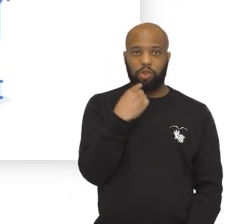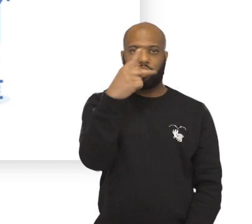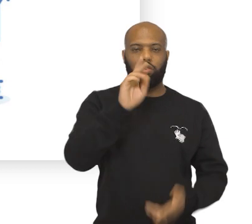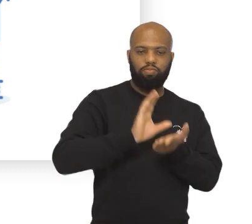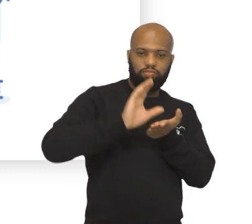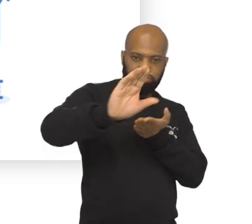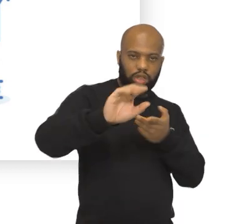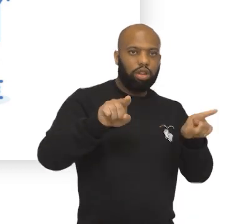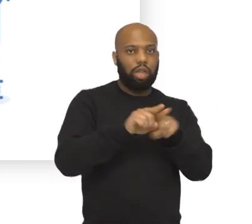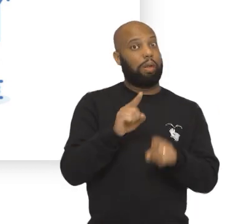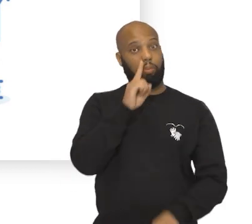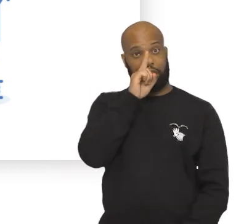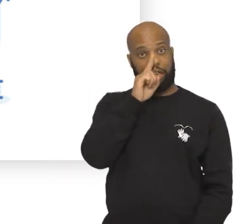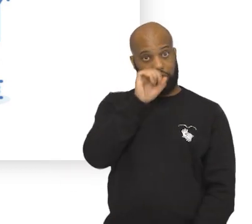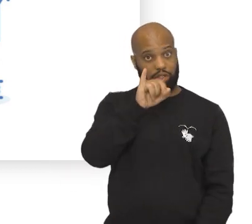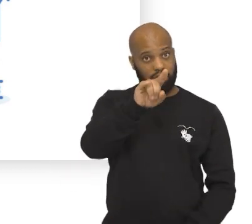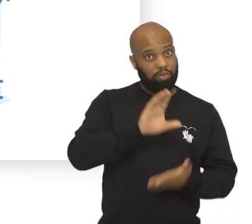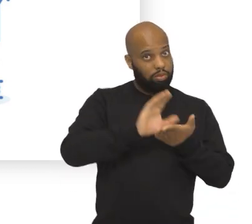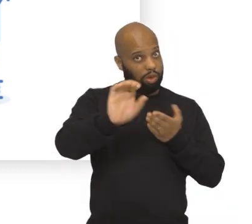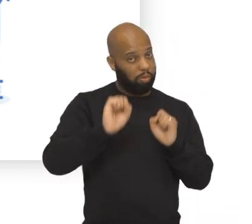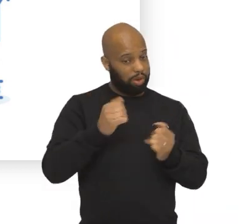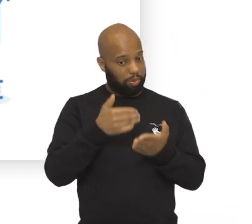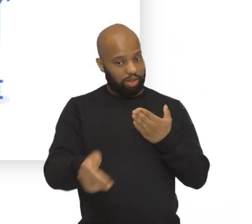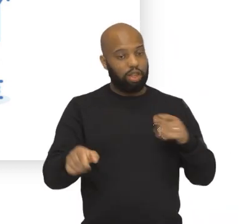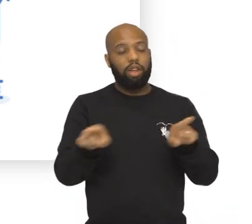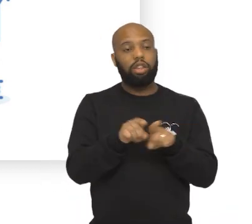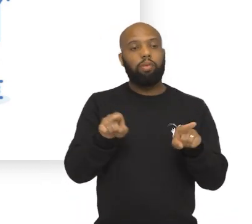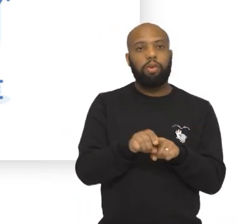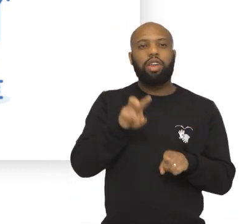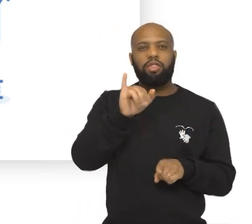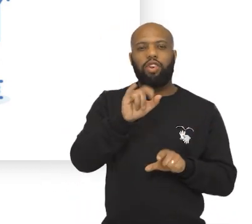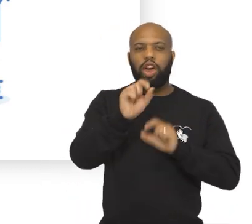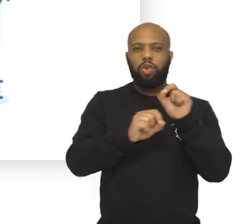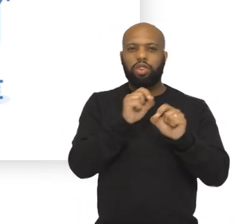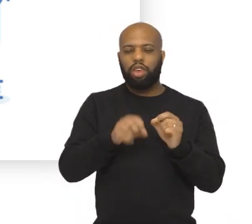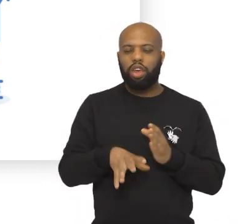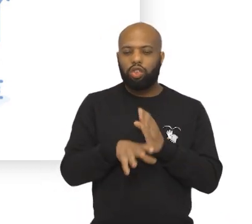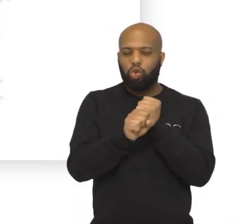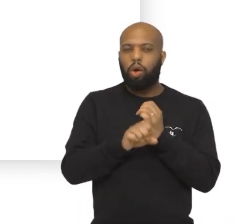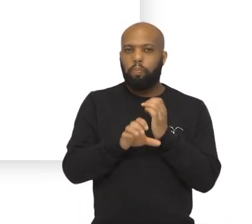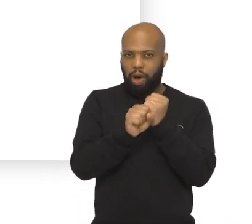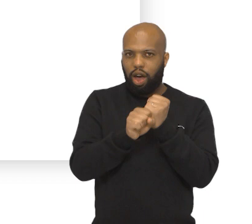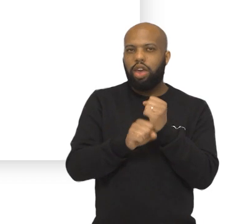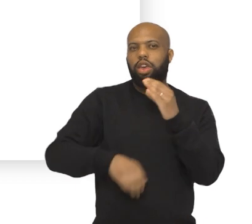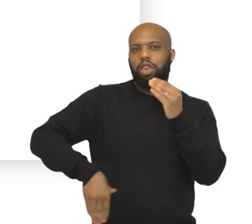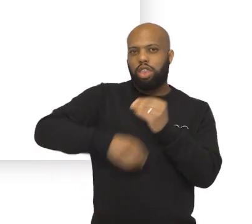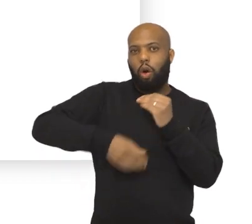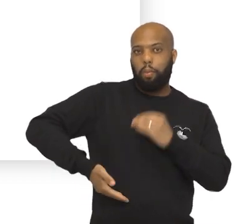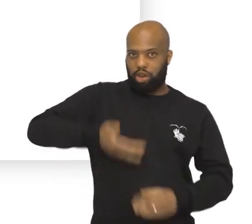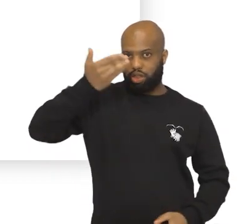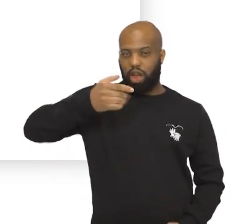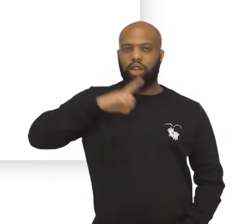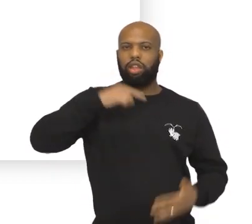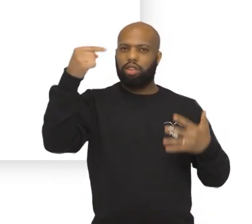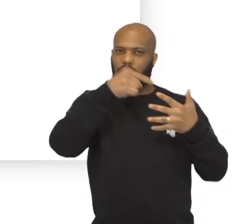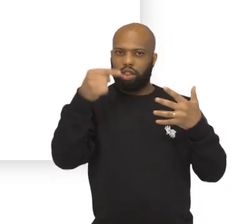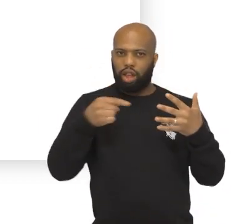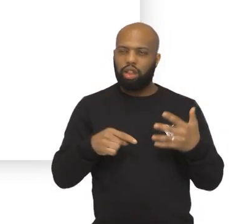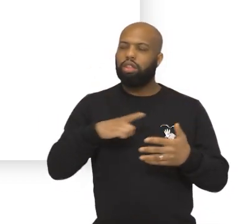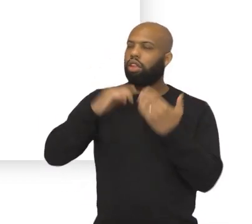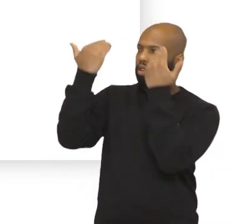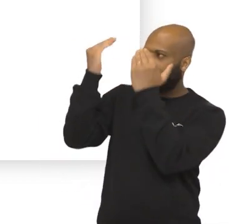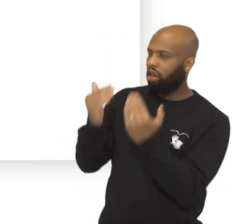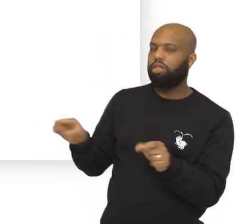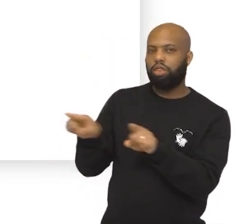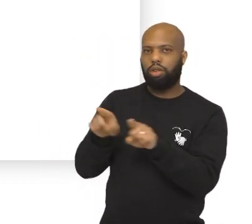perfil de investidor ri e os investimentos EA rentabilidade dos mesmos bem são várias questões que